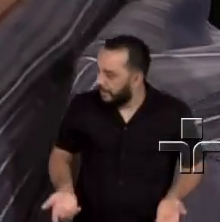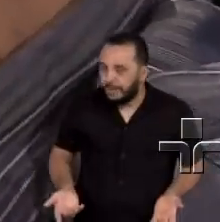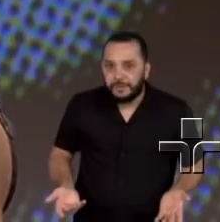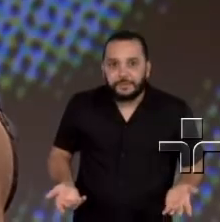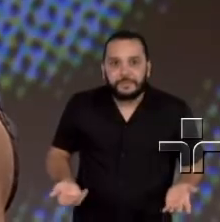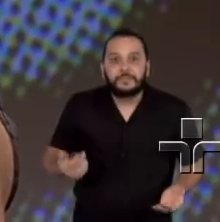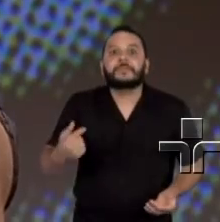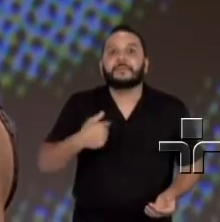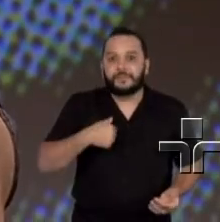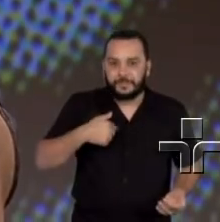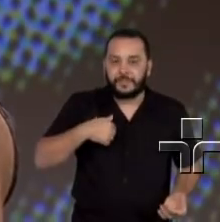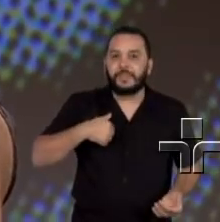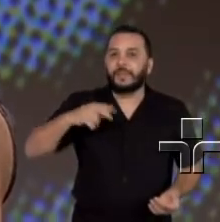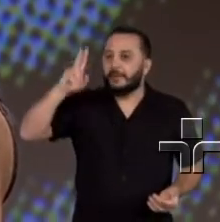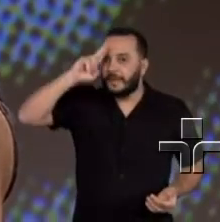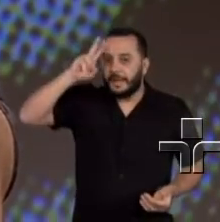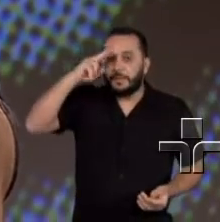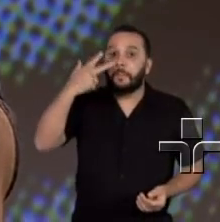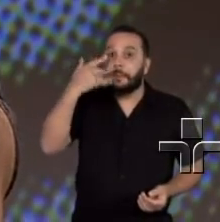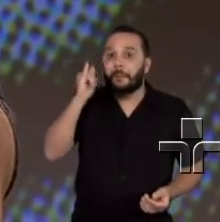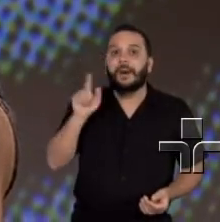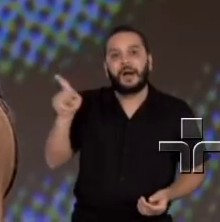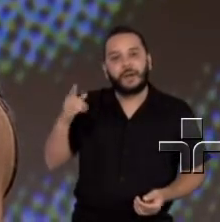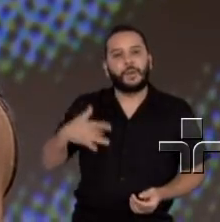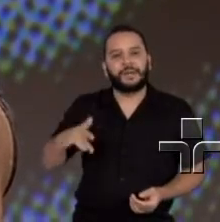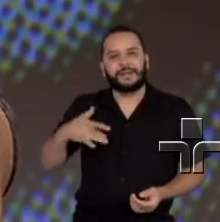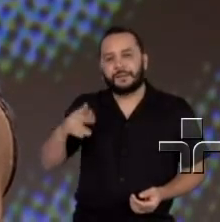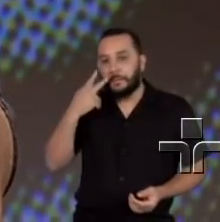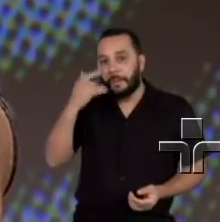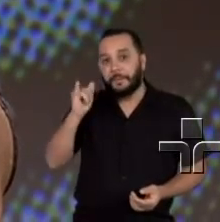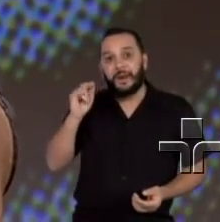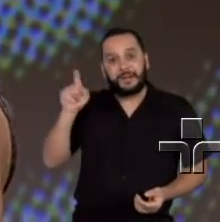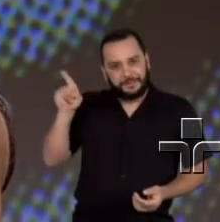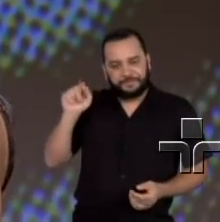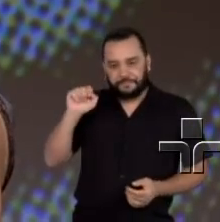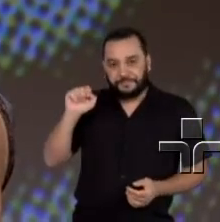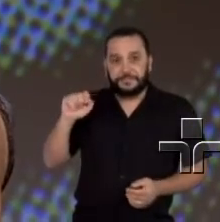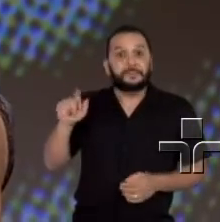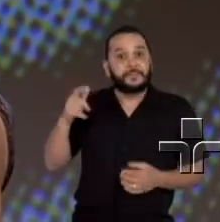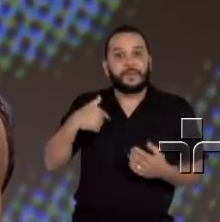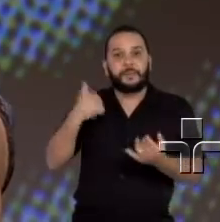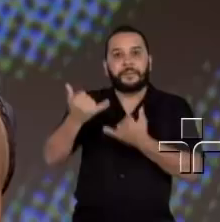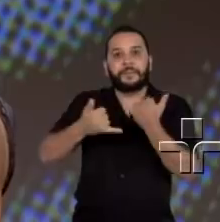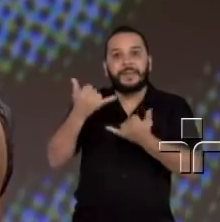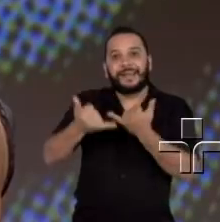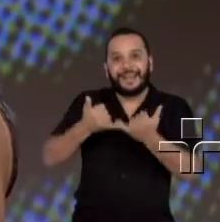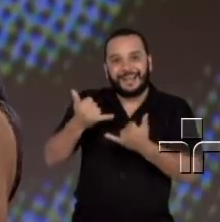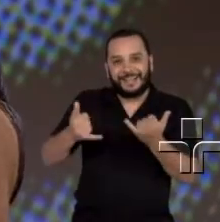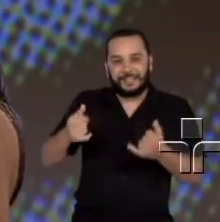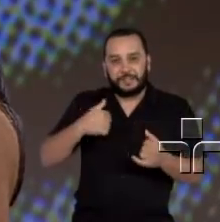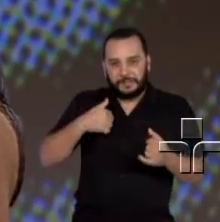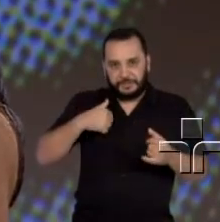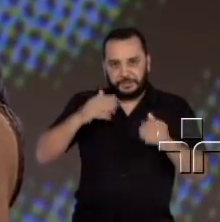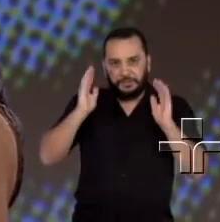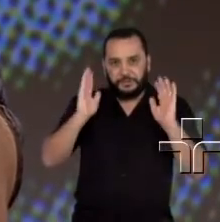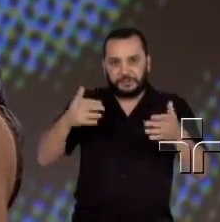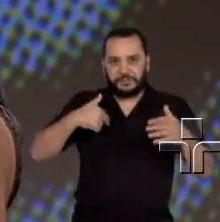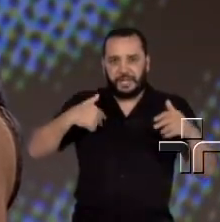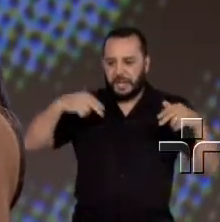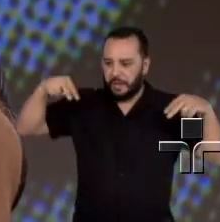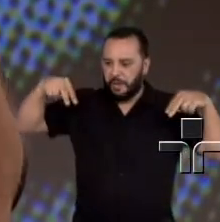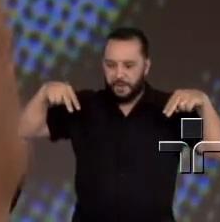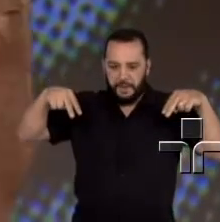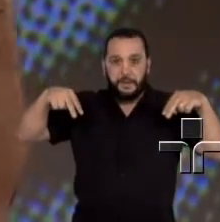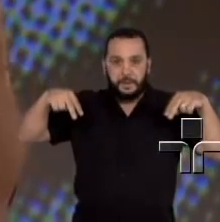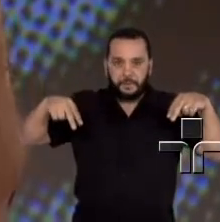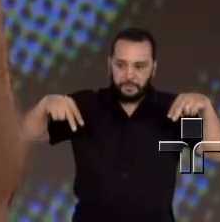Eu me lembro, tadinho, do meu pai, porque a brincadeira da gente era pular de um pier para o outro lá na ilha.